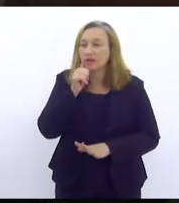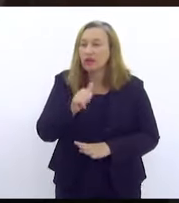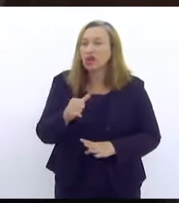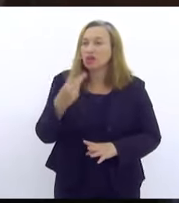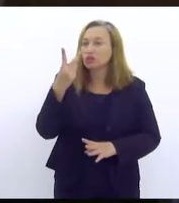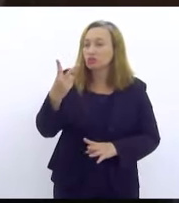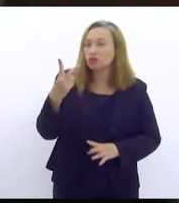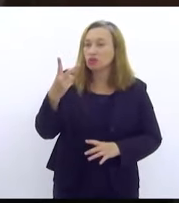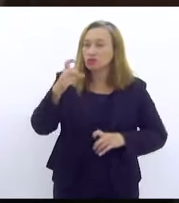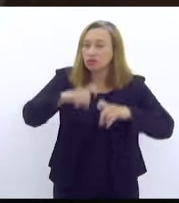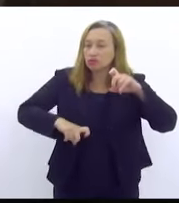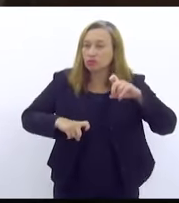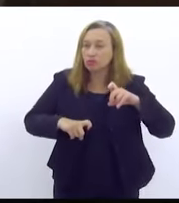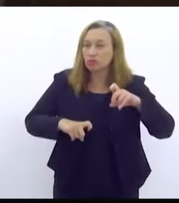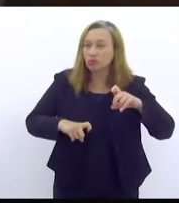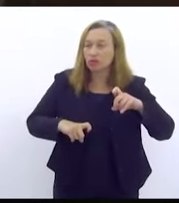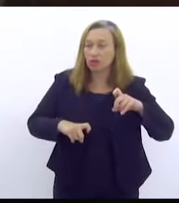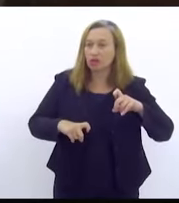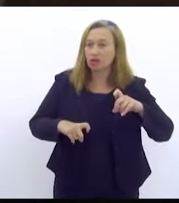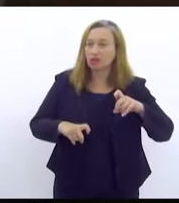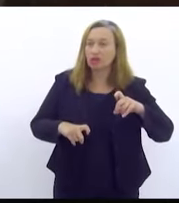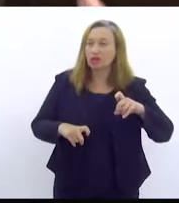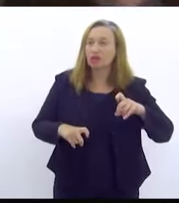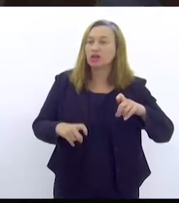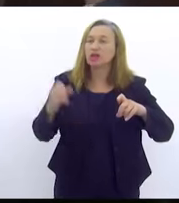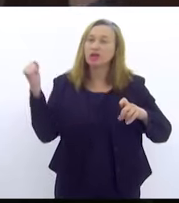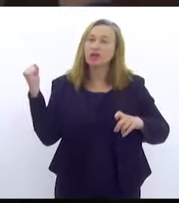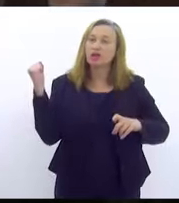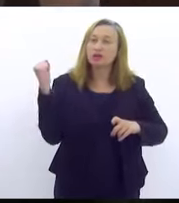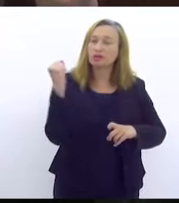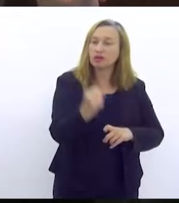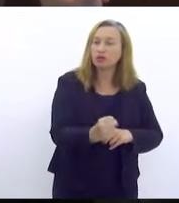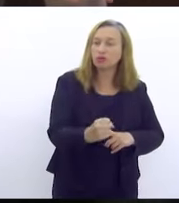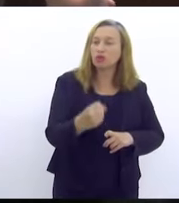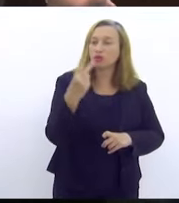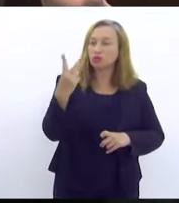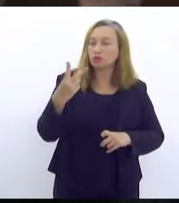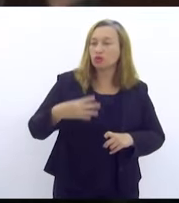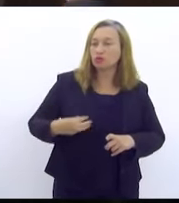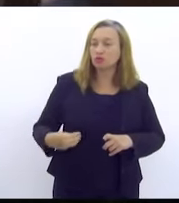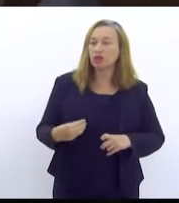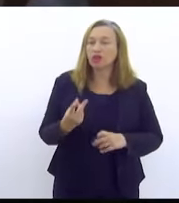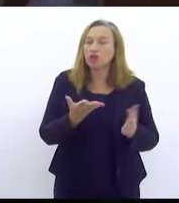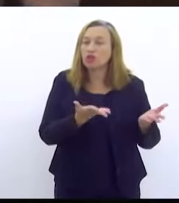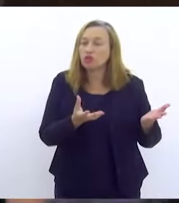duas mulheres, matou as duas filhas mais novas.